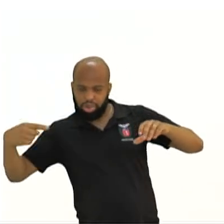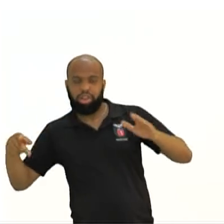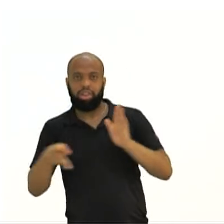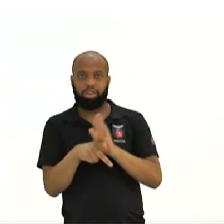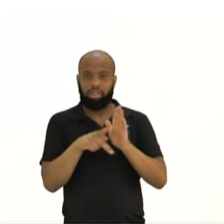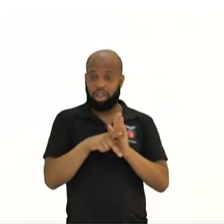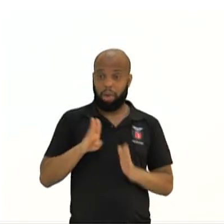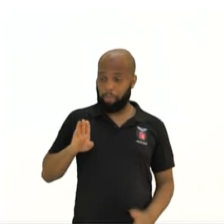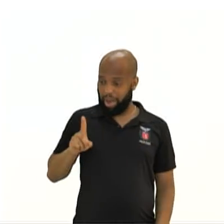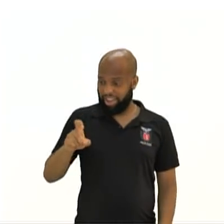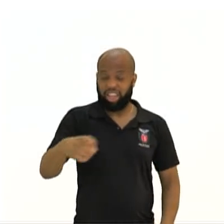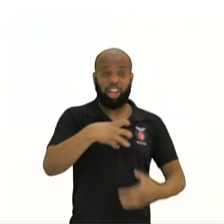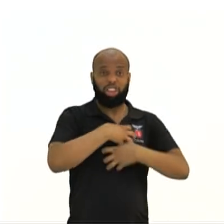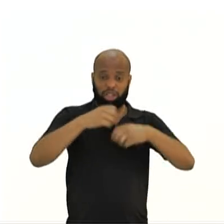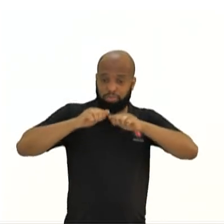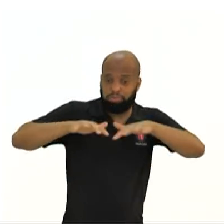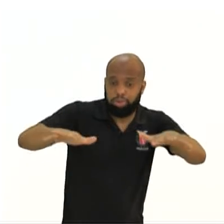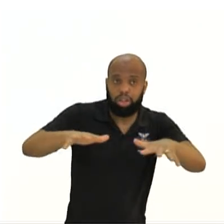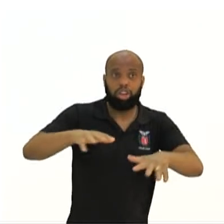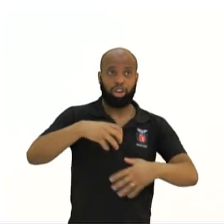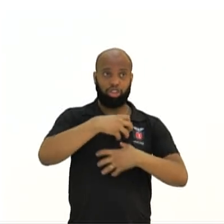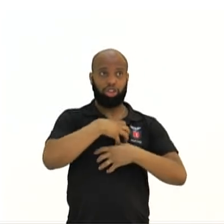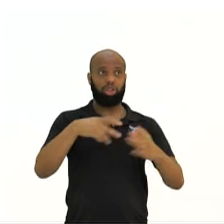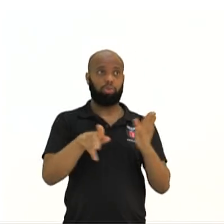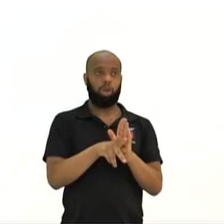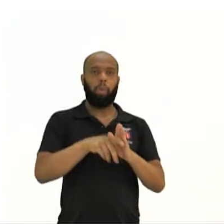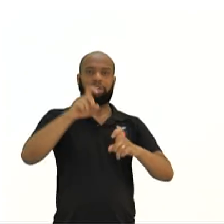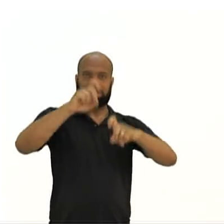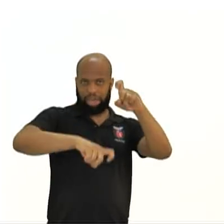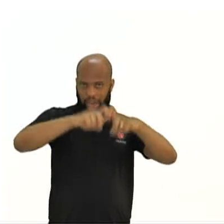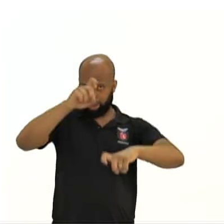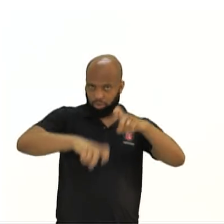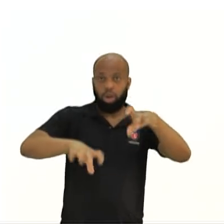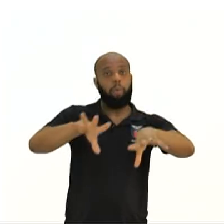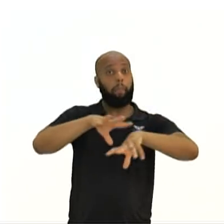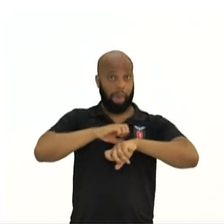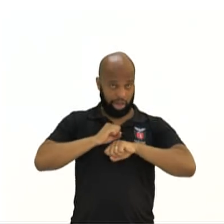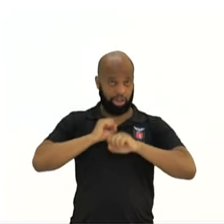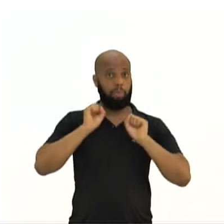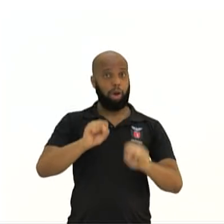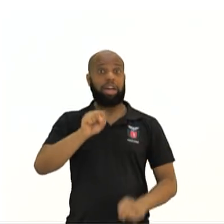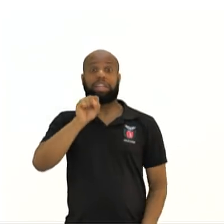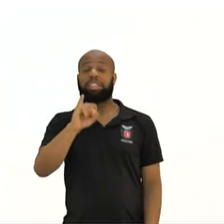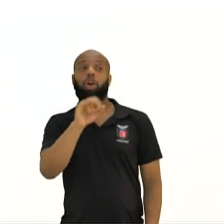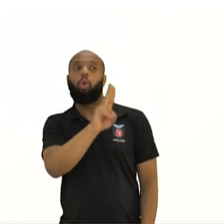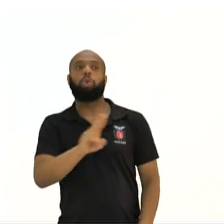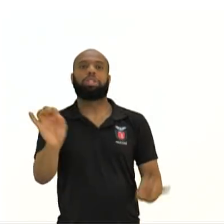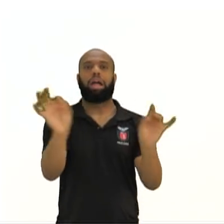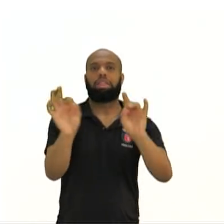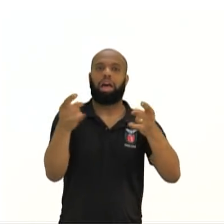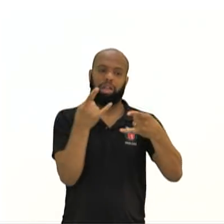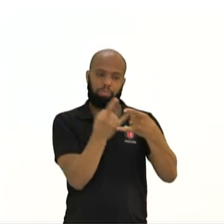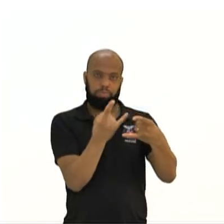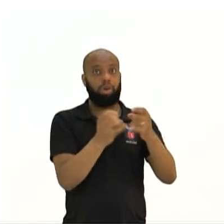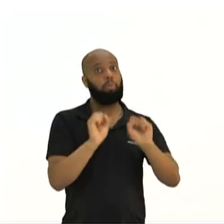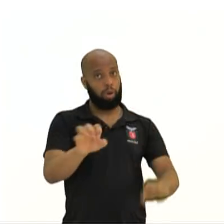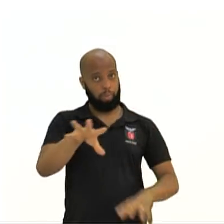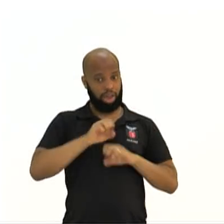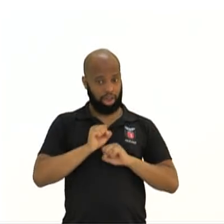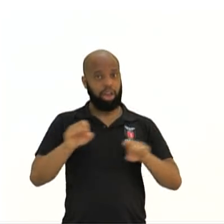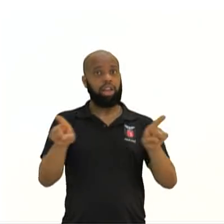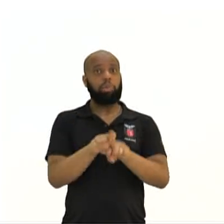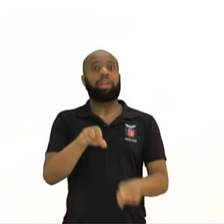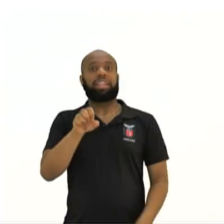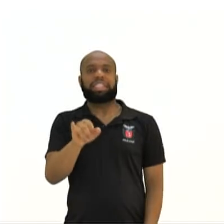A transmissão é tanto através das relações sexuais, né, sem a proteção, sem o preservativo,